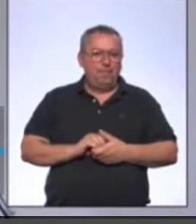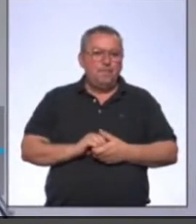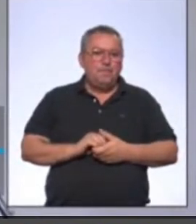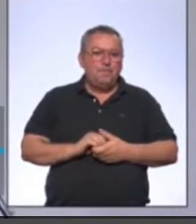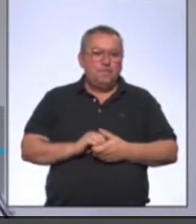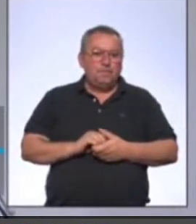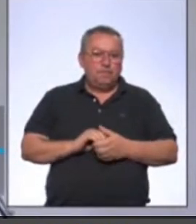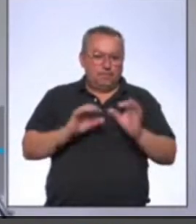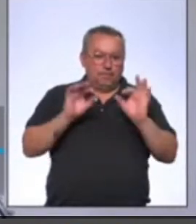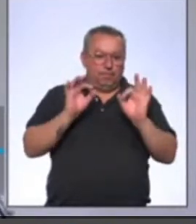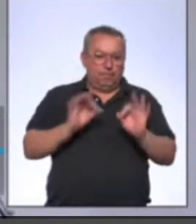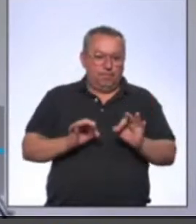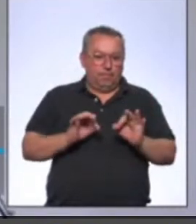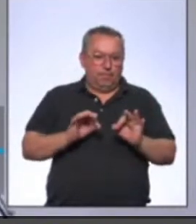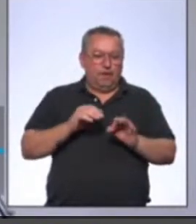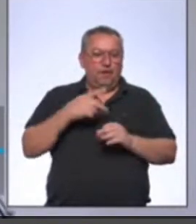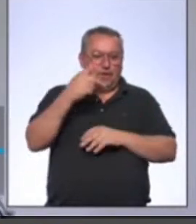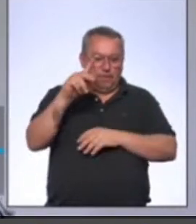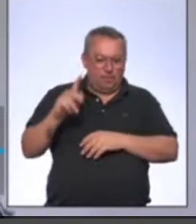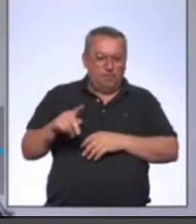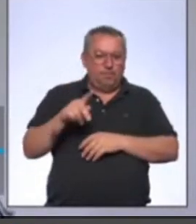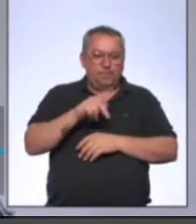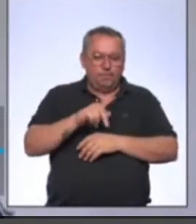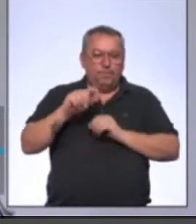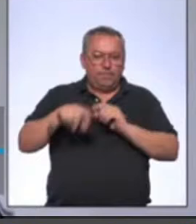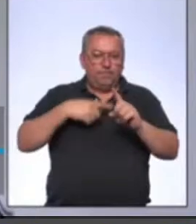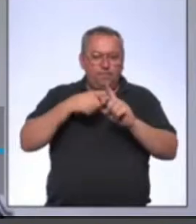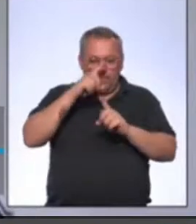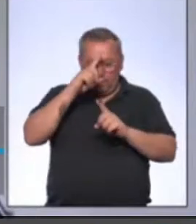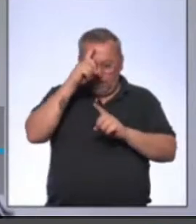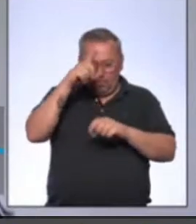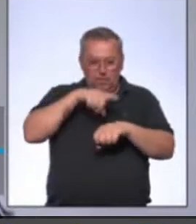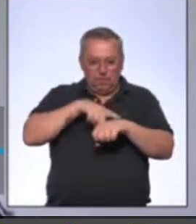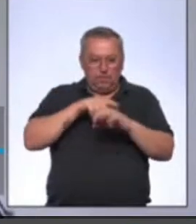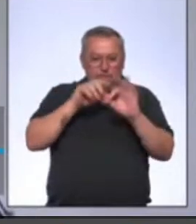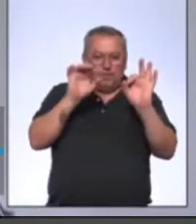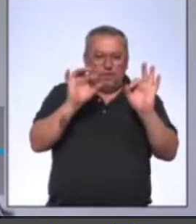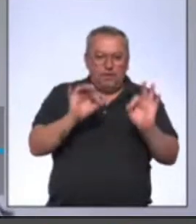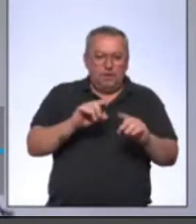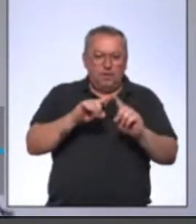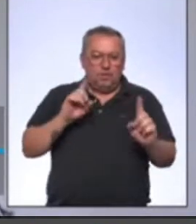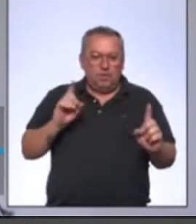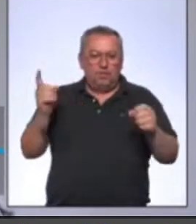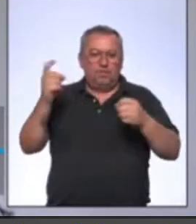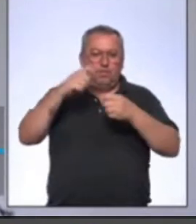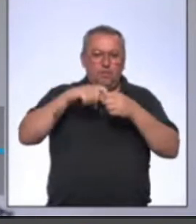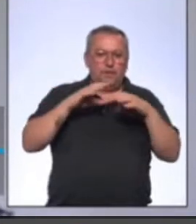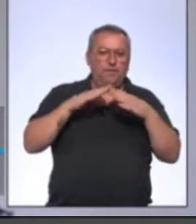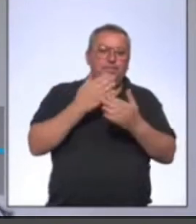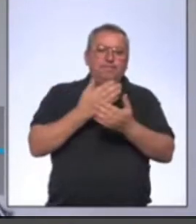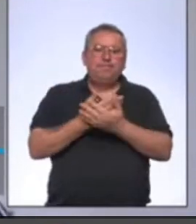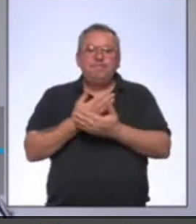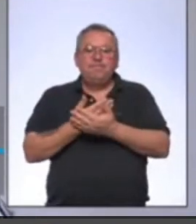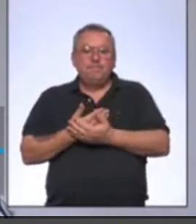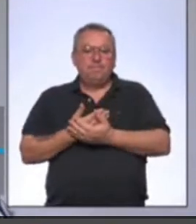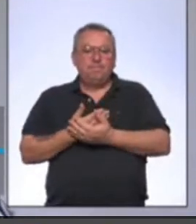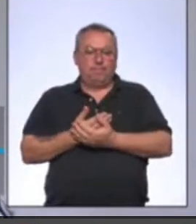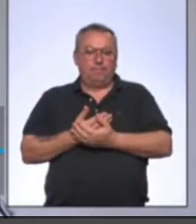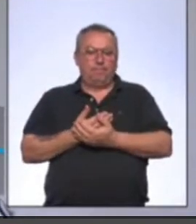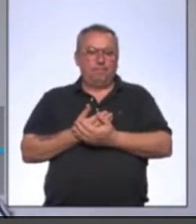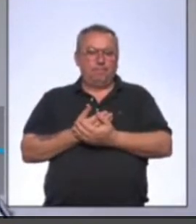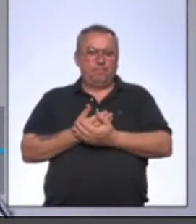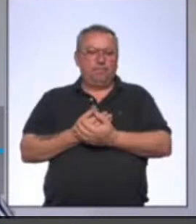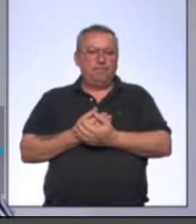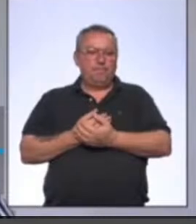Com certeza, seu professor poderá tirar ainda mais dúvidas em momento oportuno, vocês retornarem à escola, não